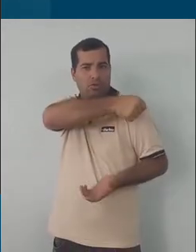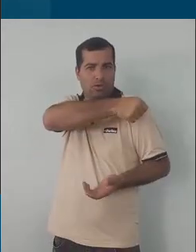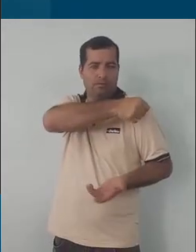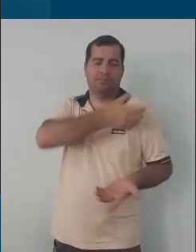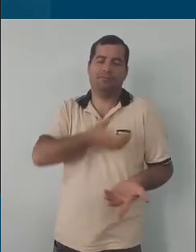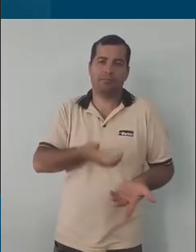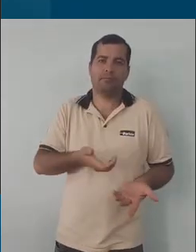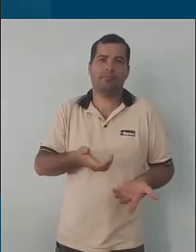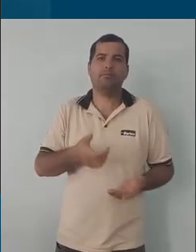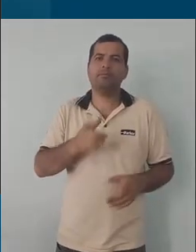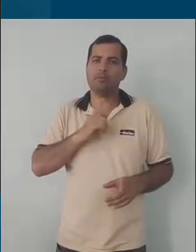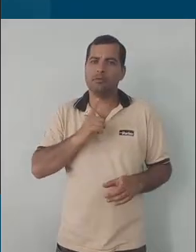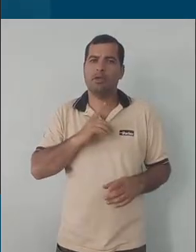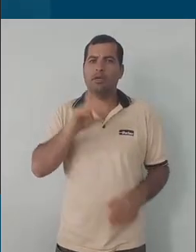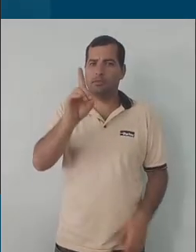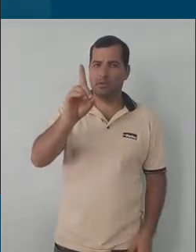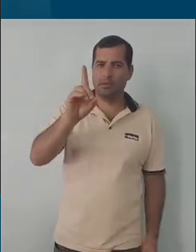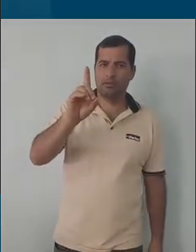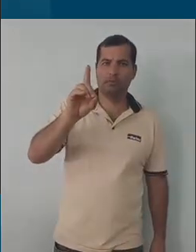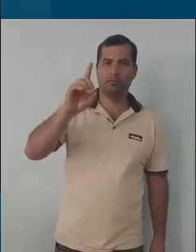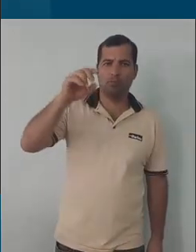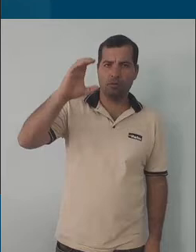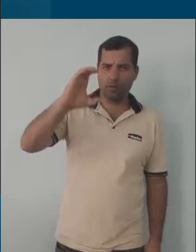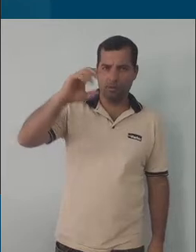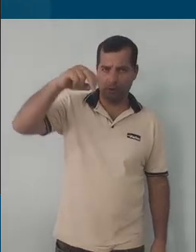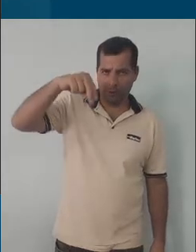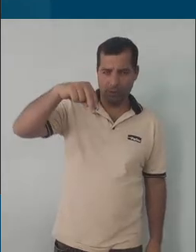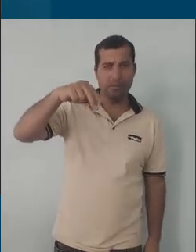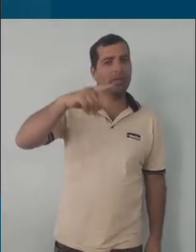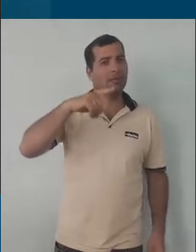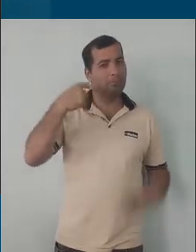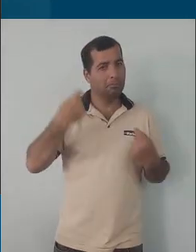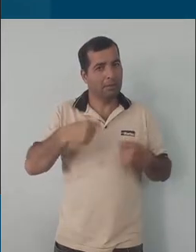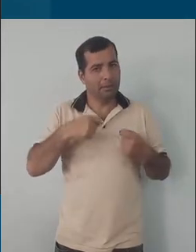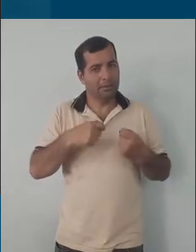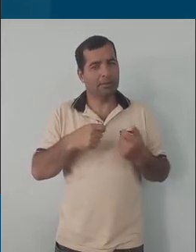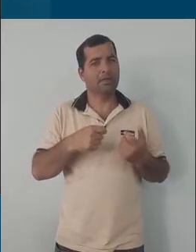o ciclo de alfabetização deveria ter como horizonte